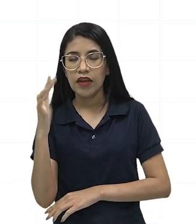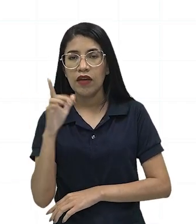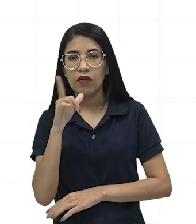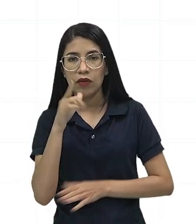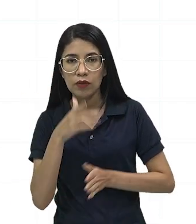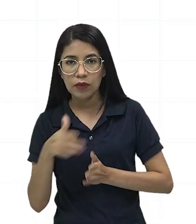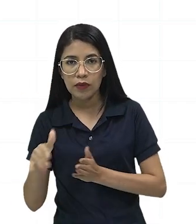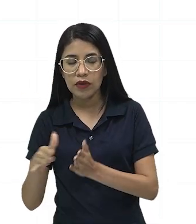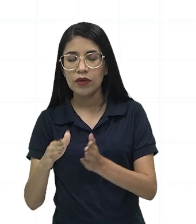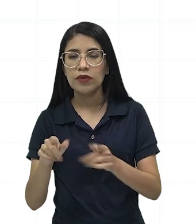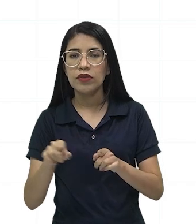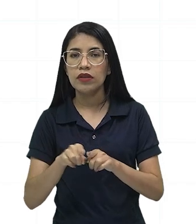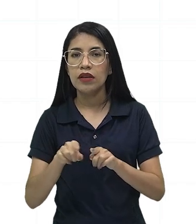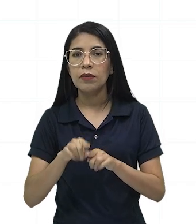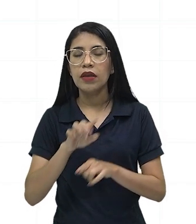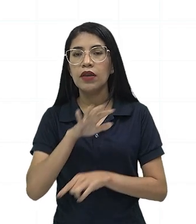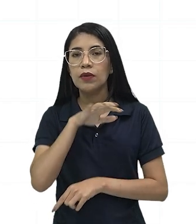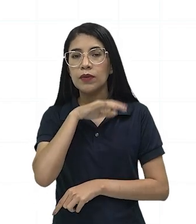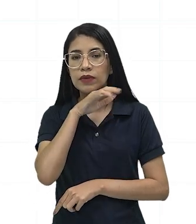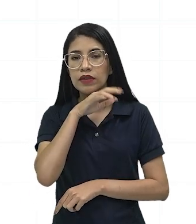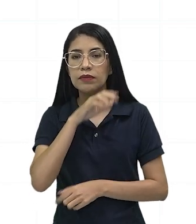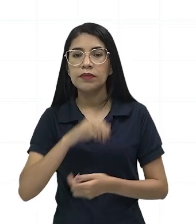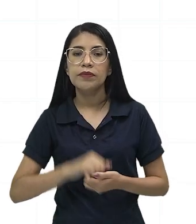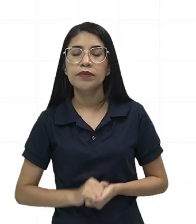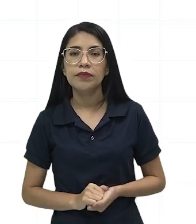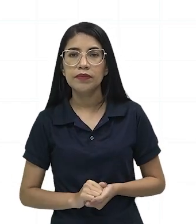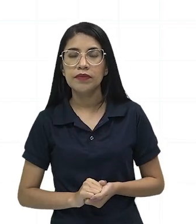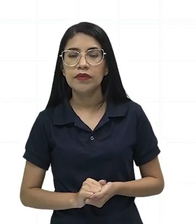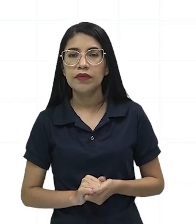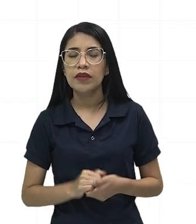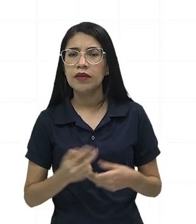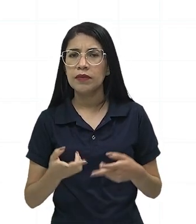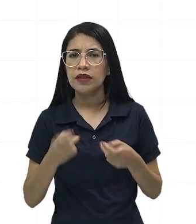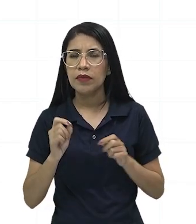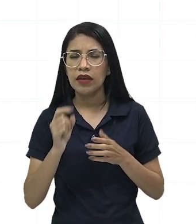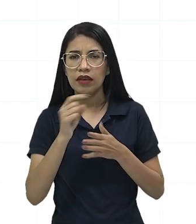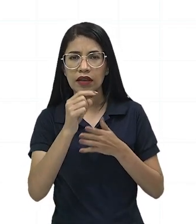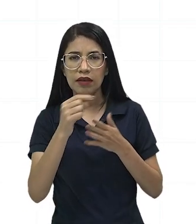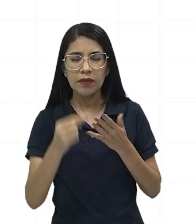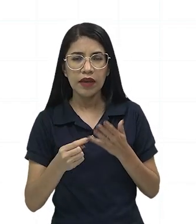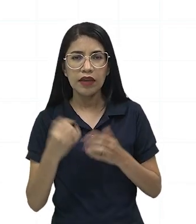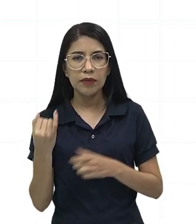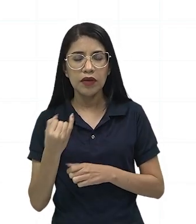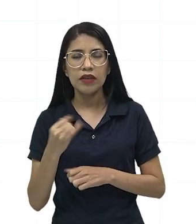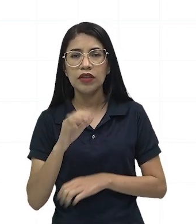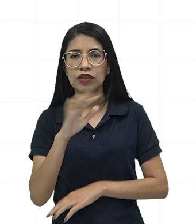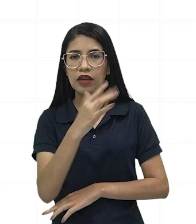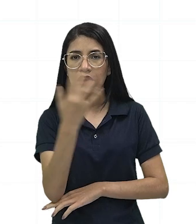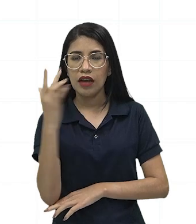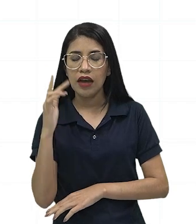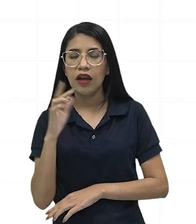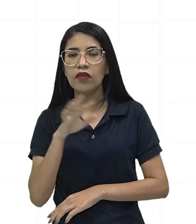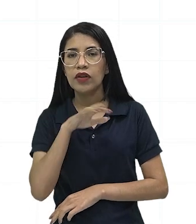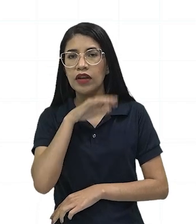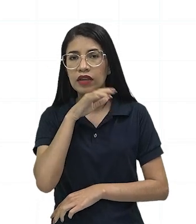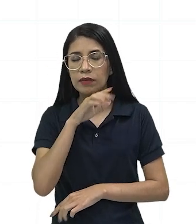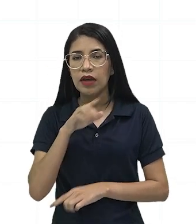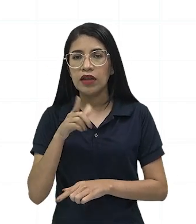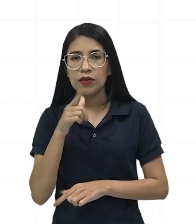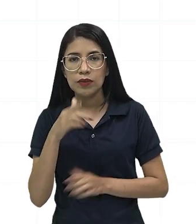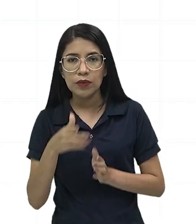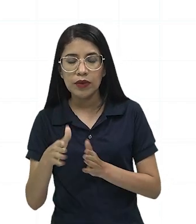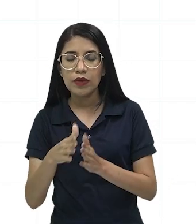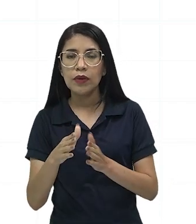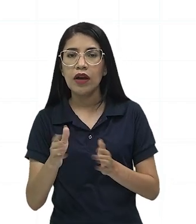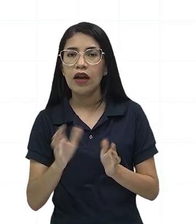os rios e os animais. São alguns elementos importantes, né? Árvores, rios, animais, somente em comunidades que dependem muito